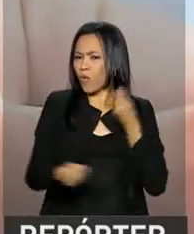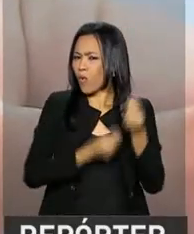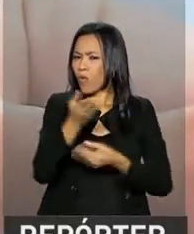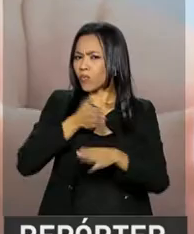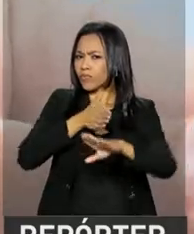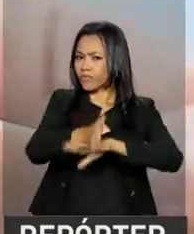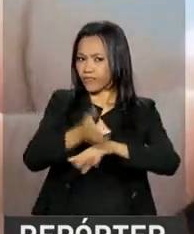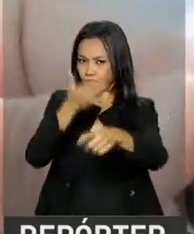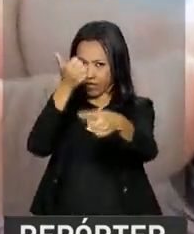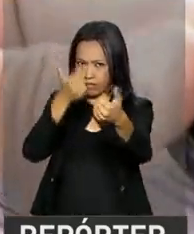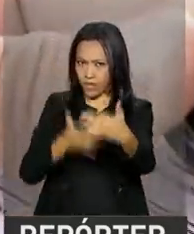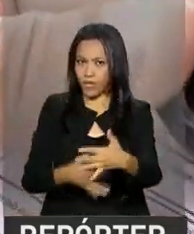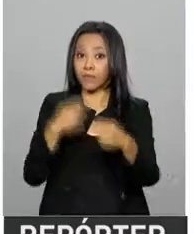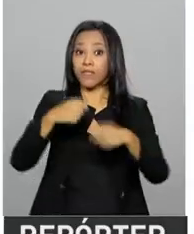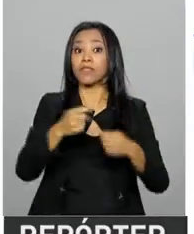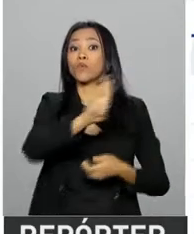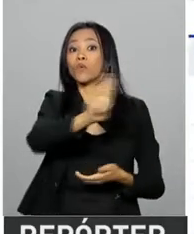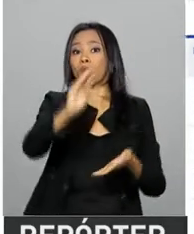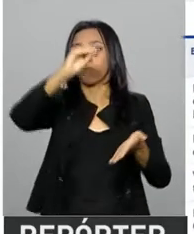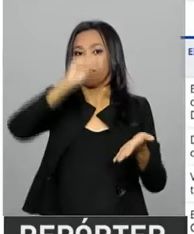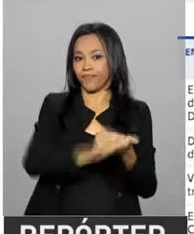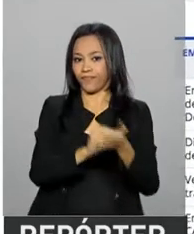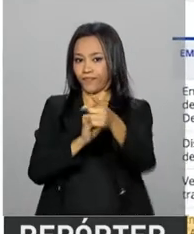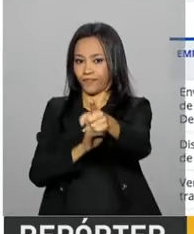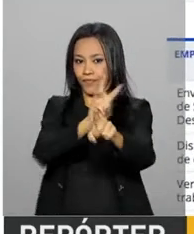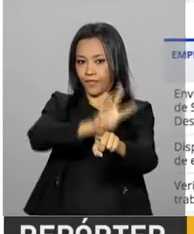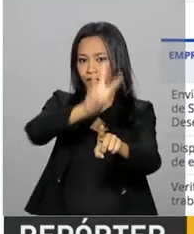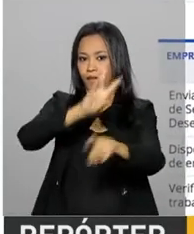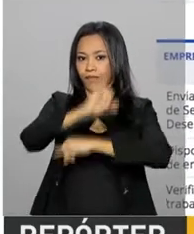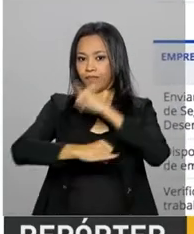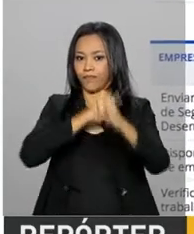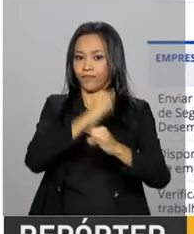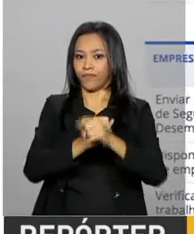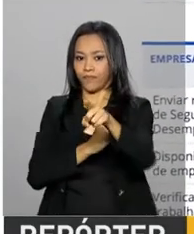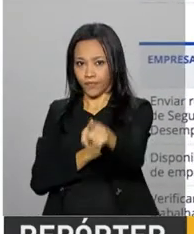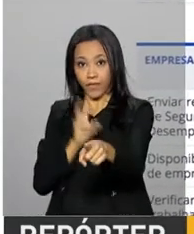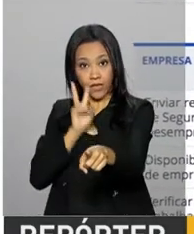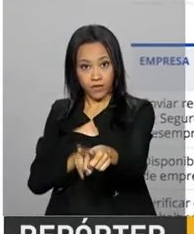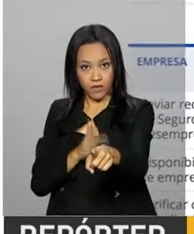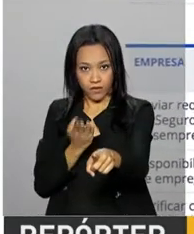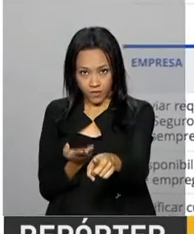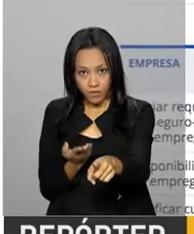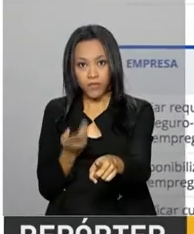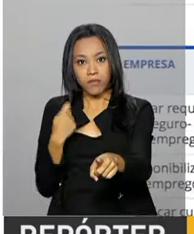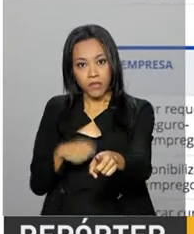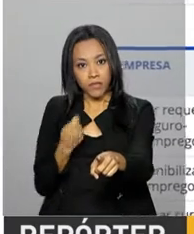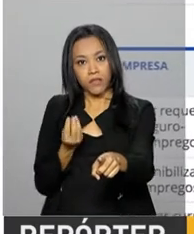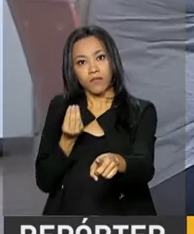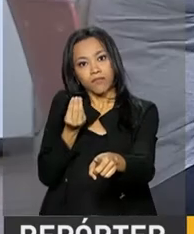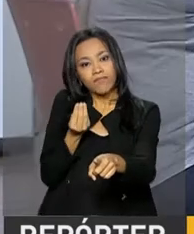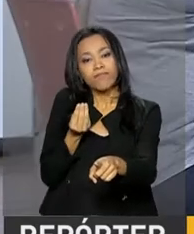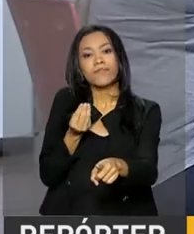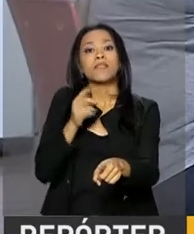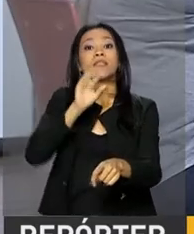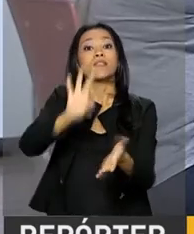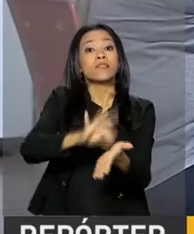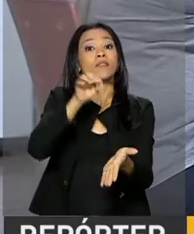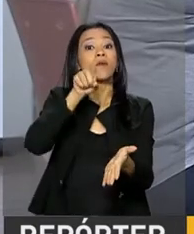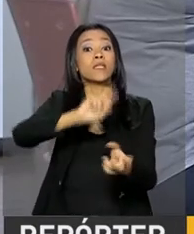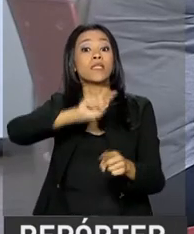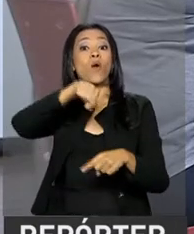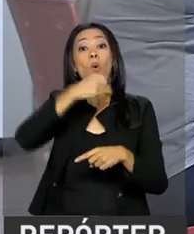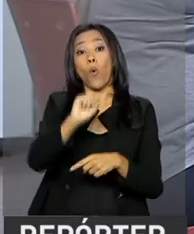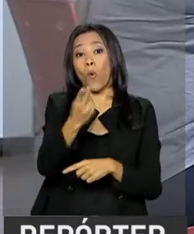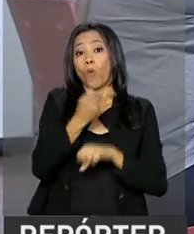é preciso se cadastrar no portal emprega brasil ponto mte.gov.br ou procurar um